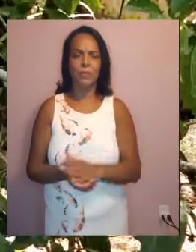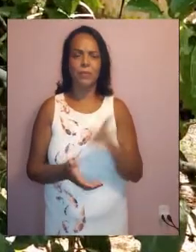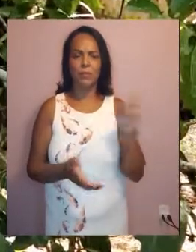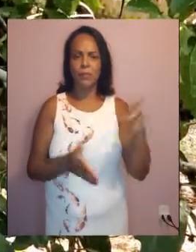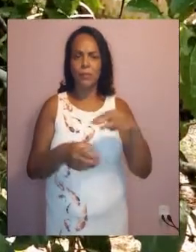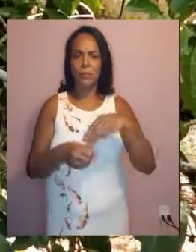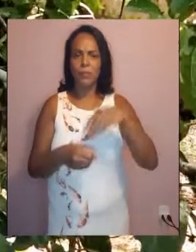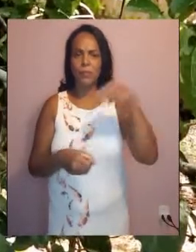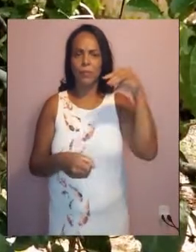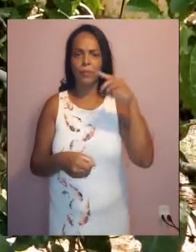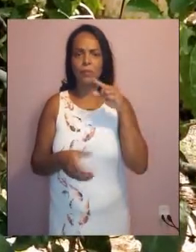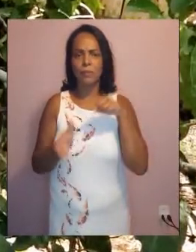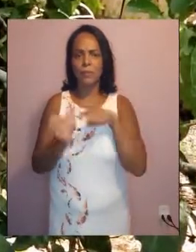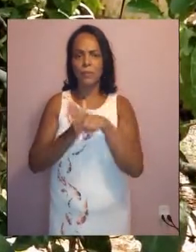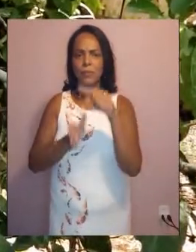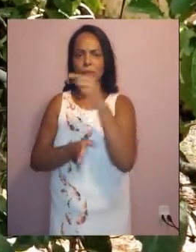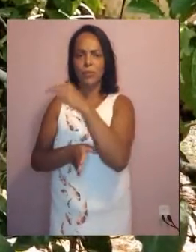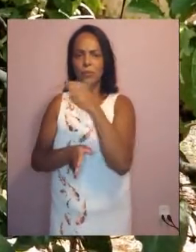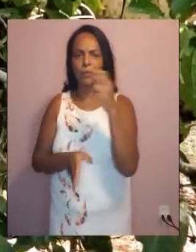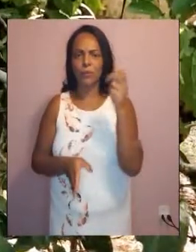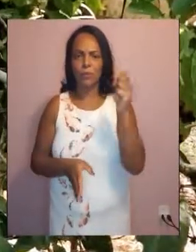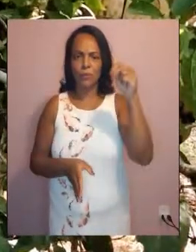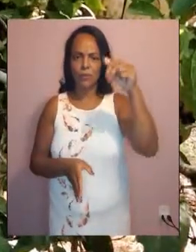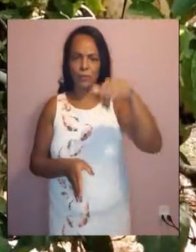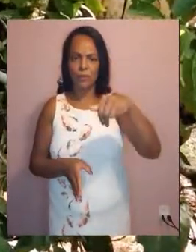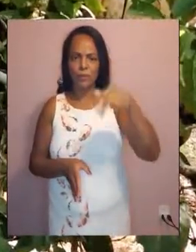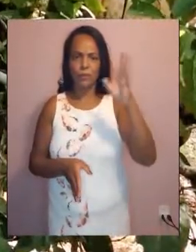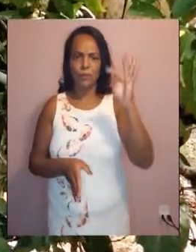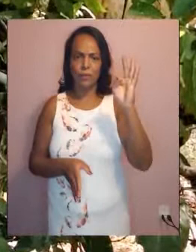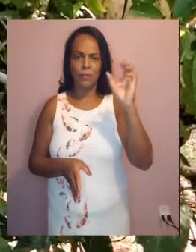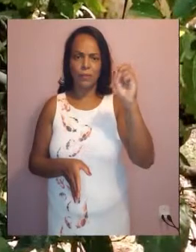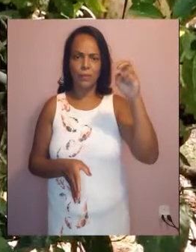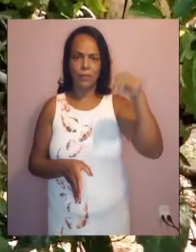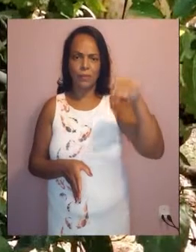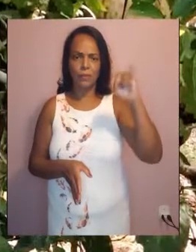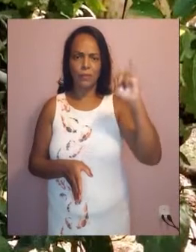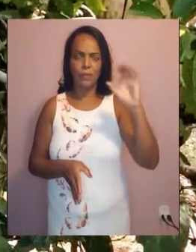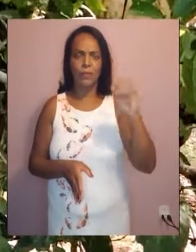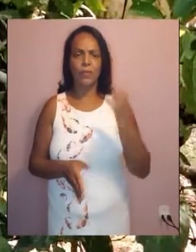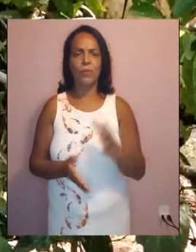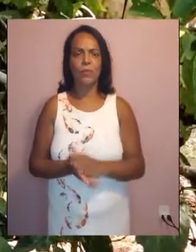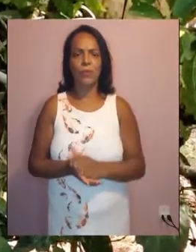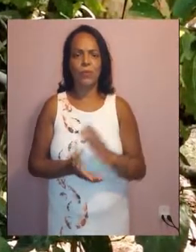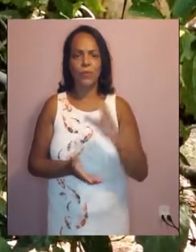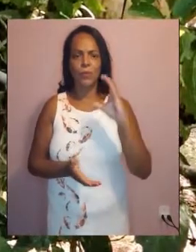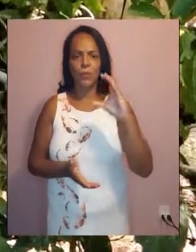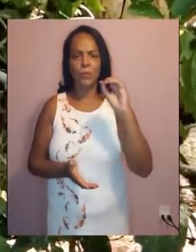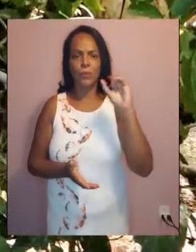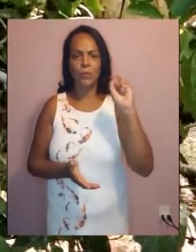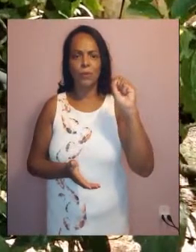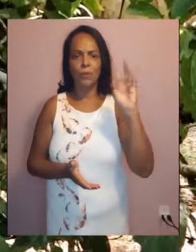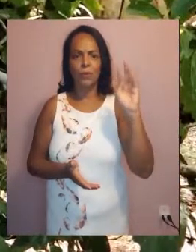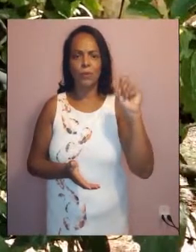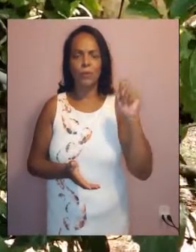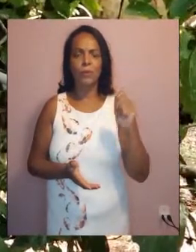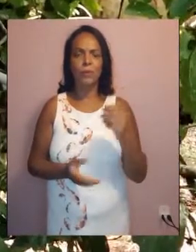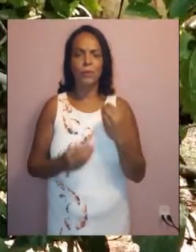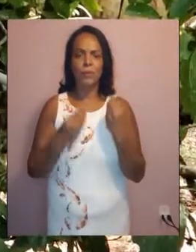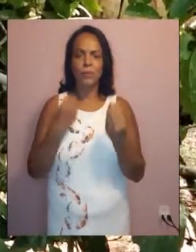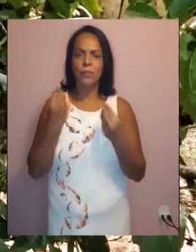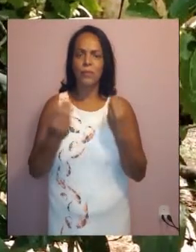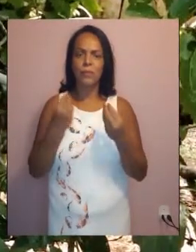Aí tudo bem. Dormiram, chegando na cabana. Quando foi no outro